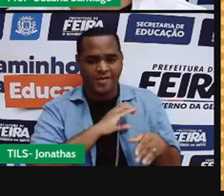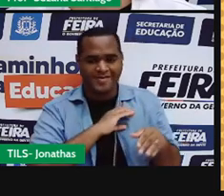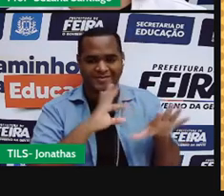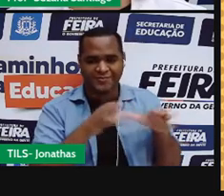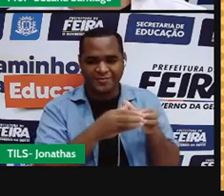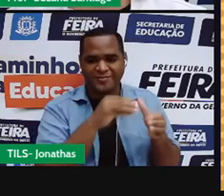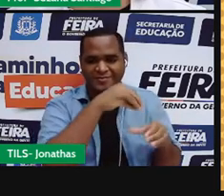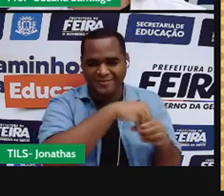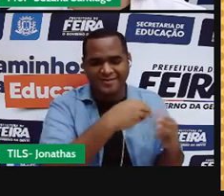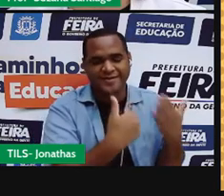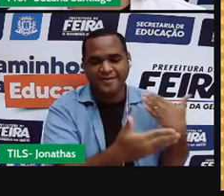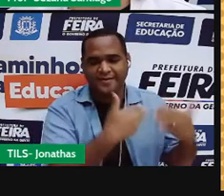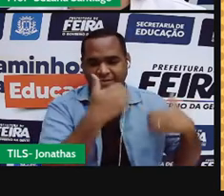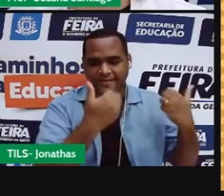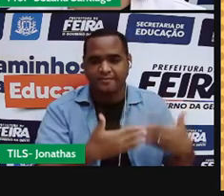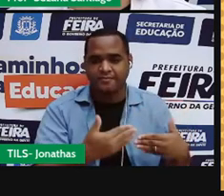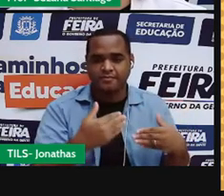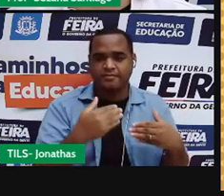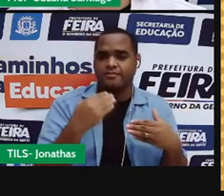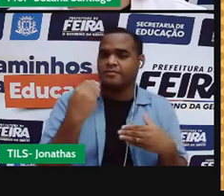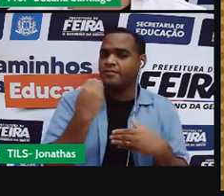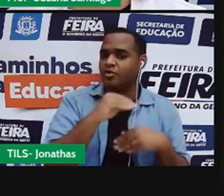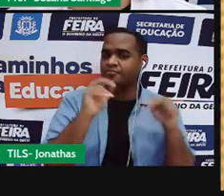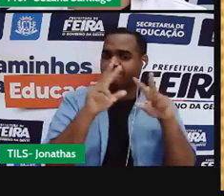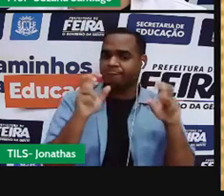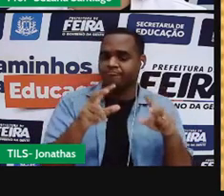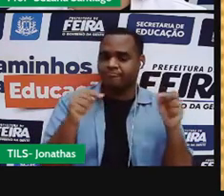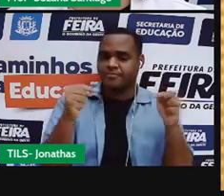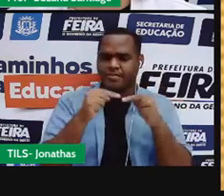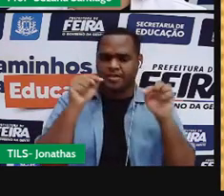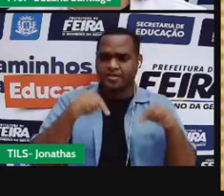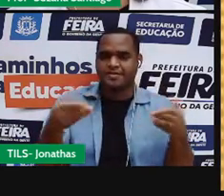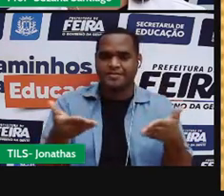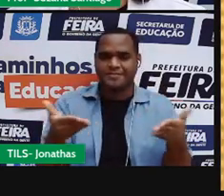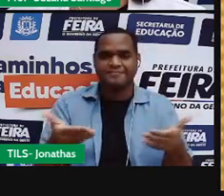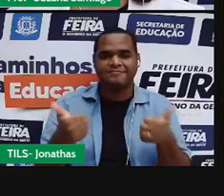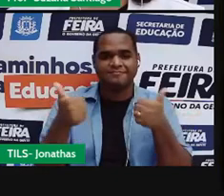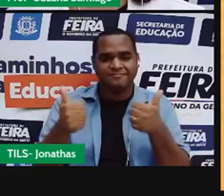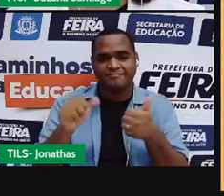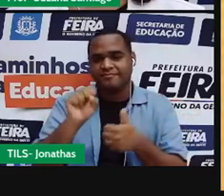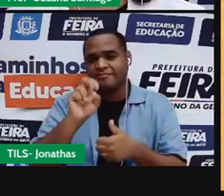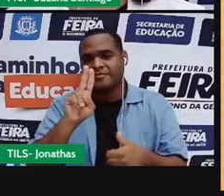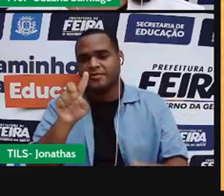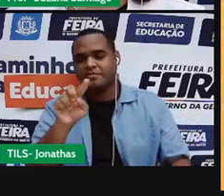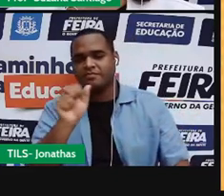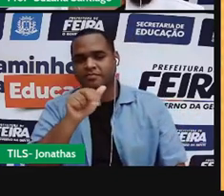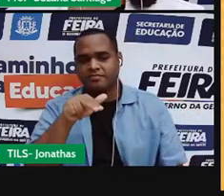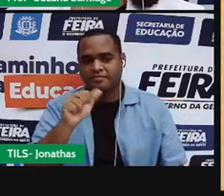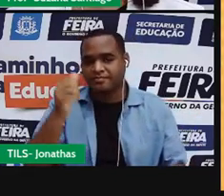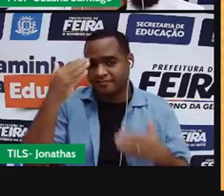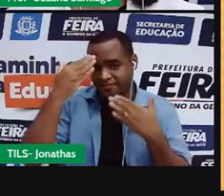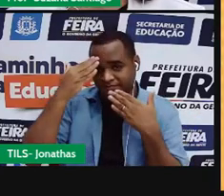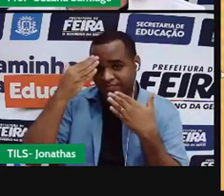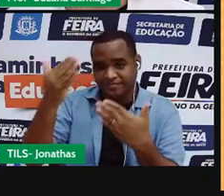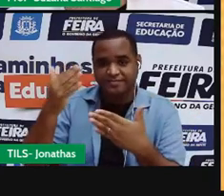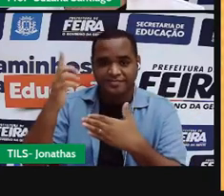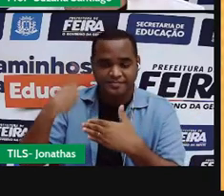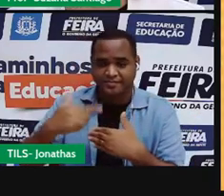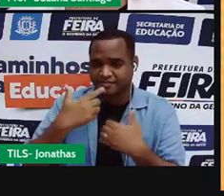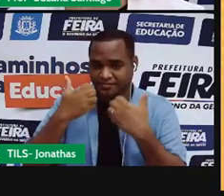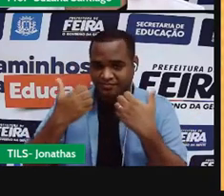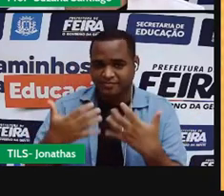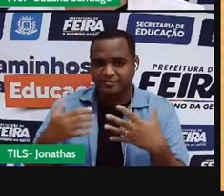e aproveitem esse momento e esse tema que é tão atual. Suzana, muito obrigada de novo. Está aqui a rede